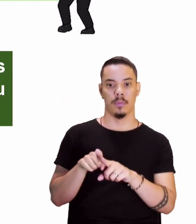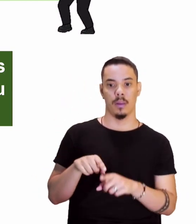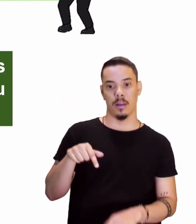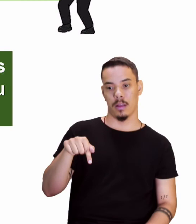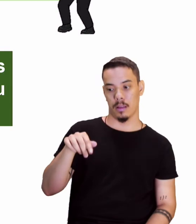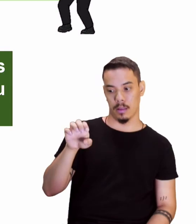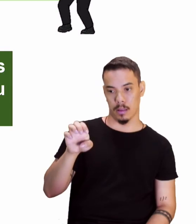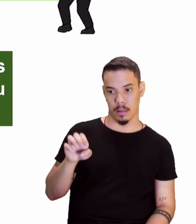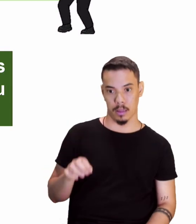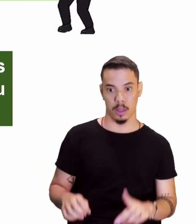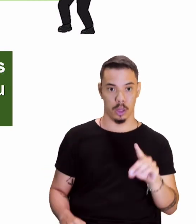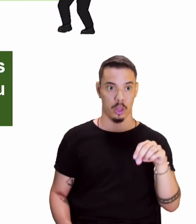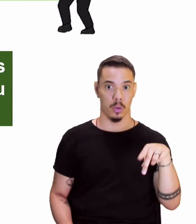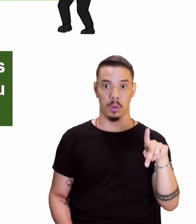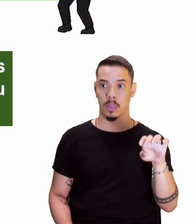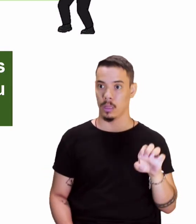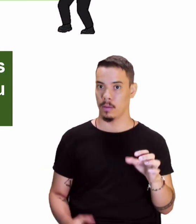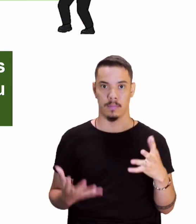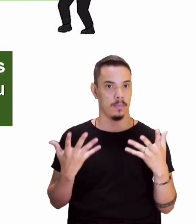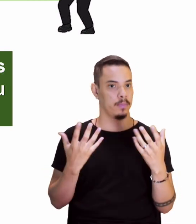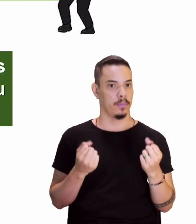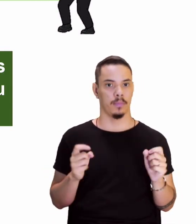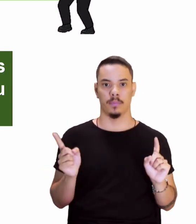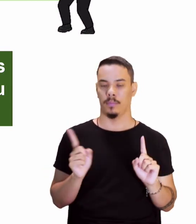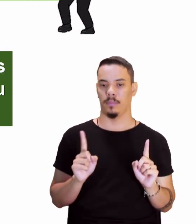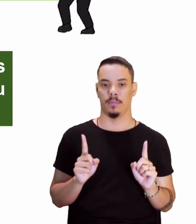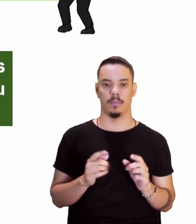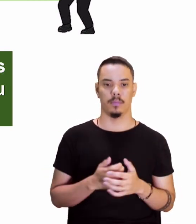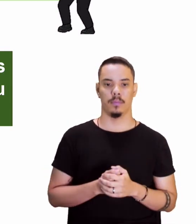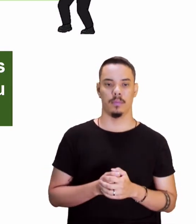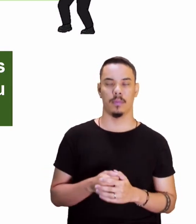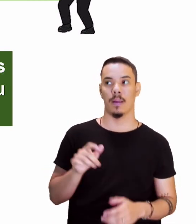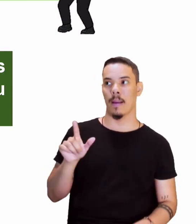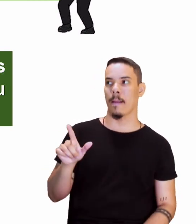que e do que. Como assim, amadinha? Prefiro